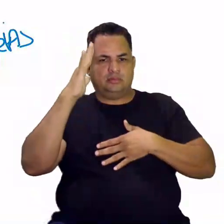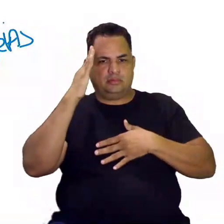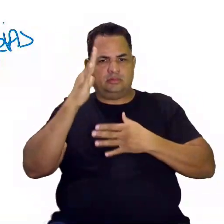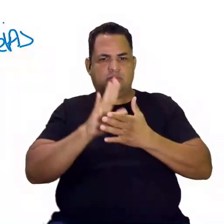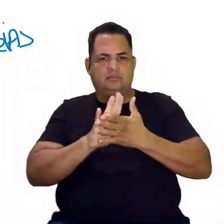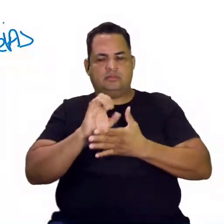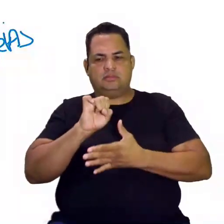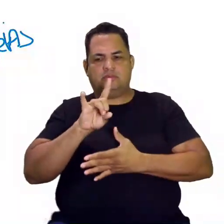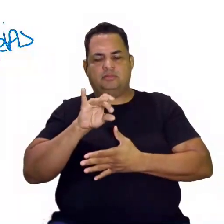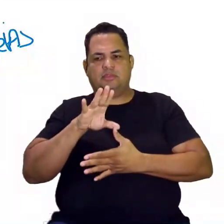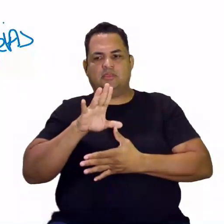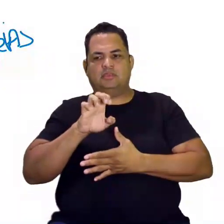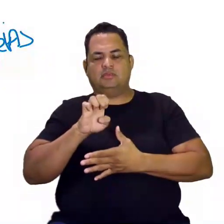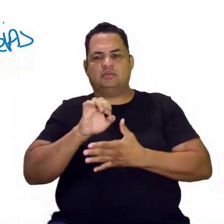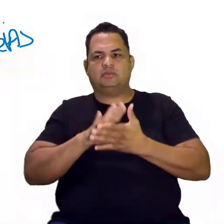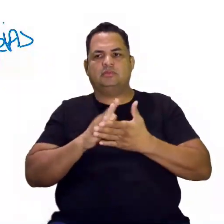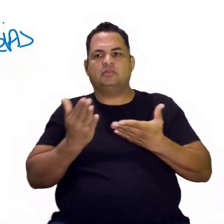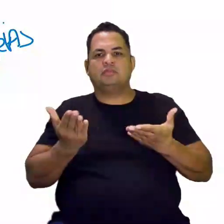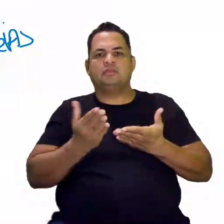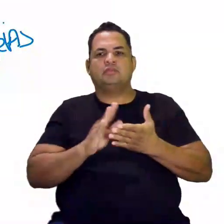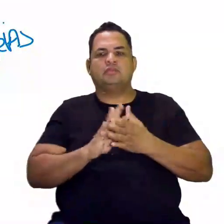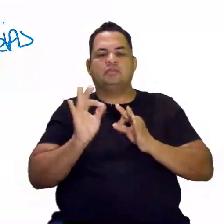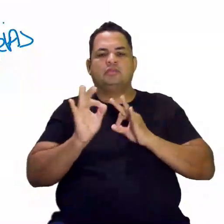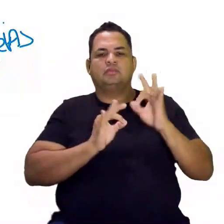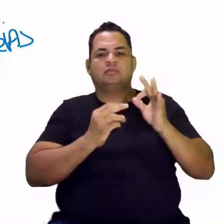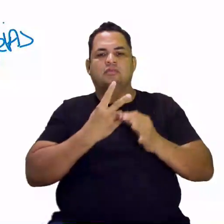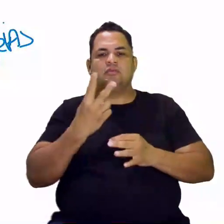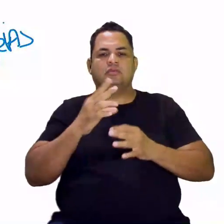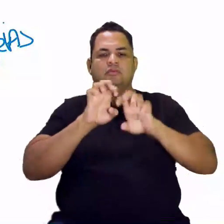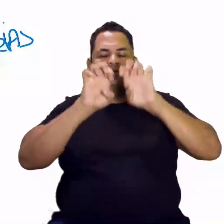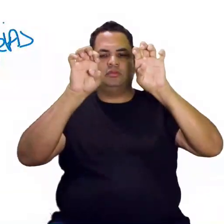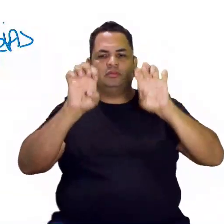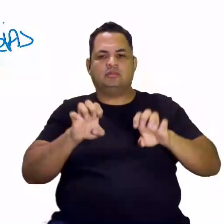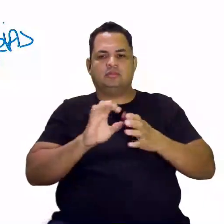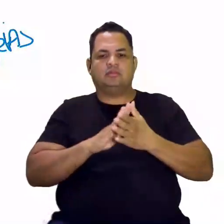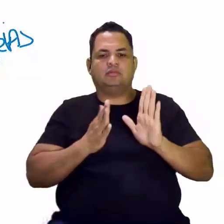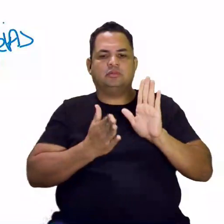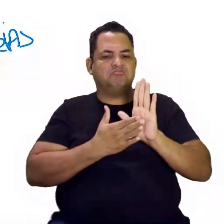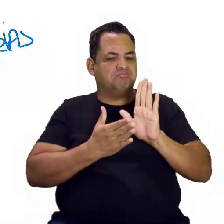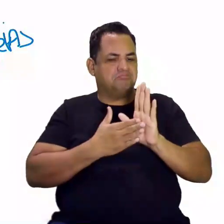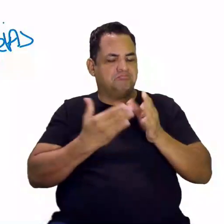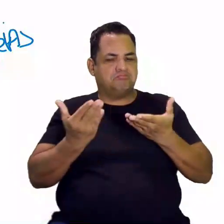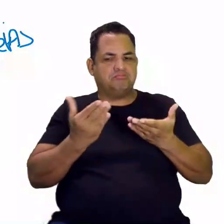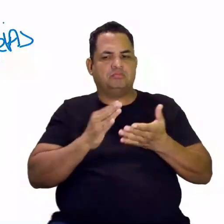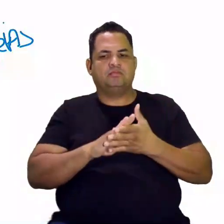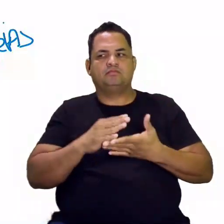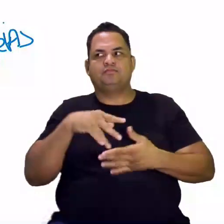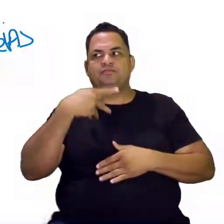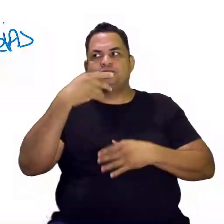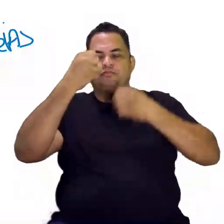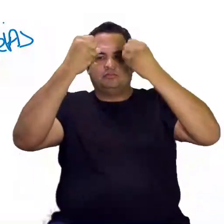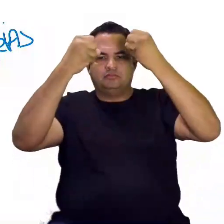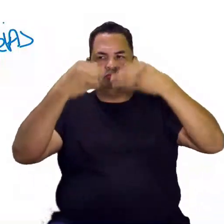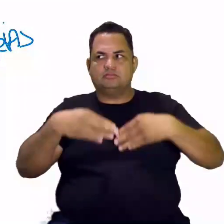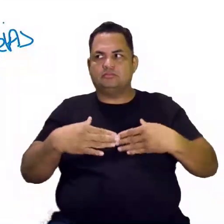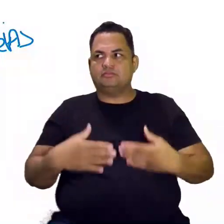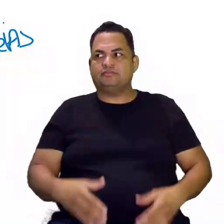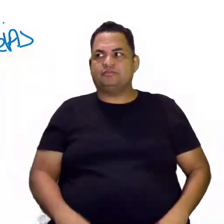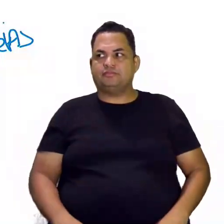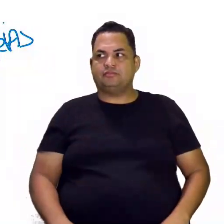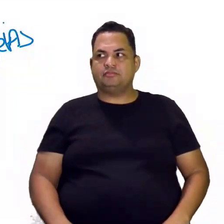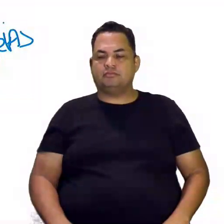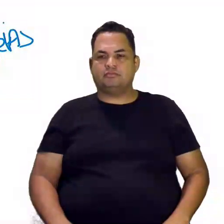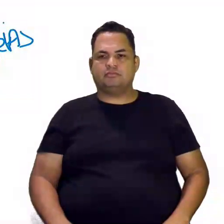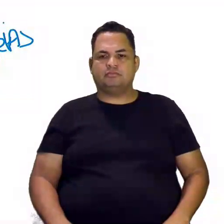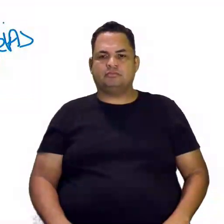da simbiose ou da endossimbiose para formar essas duas estruturas. Aí tem comprovações, né, falando a respeito delas.